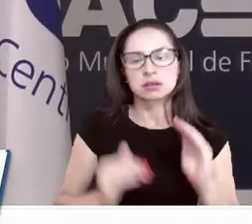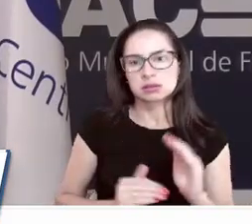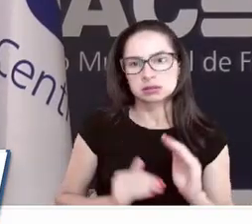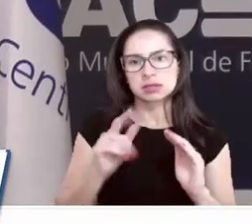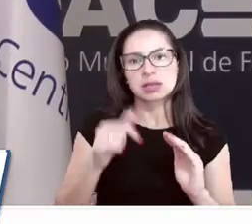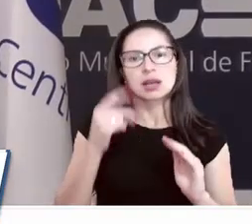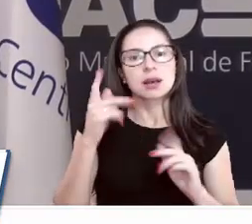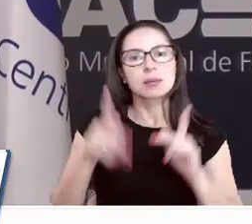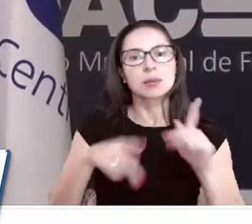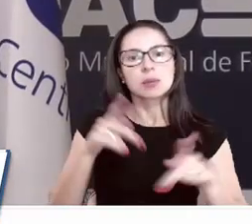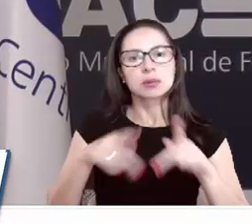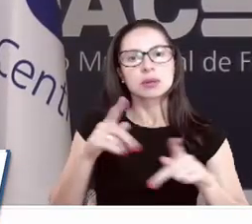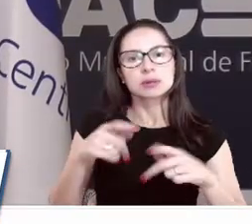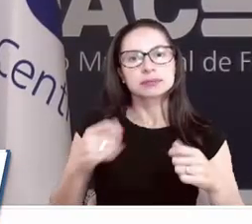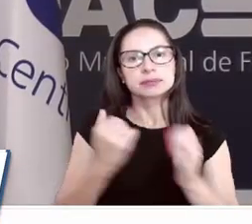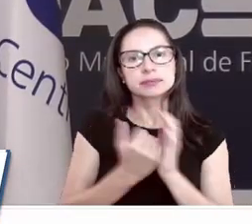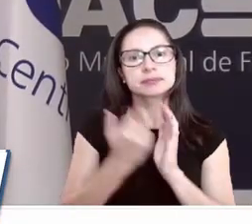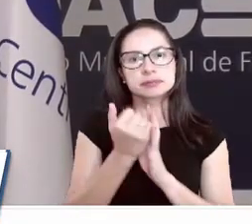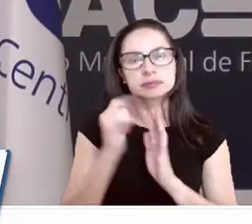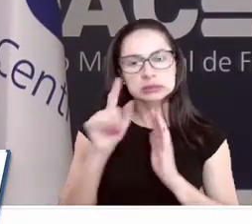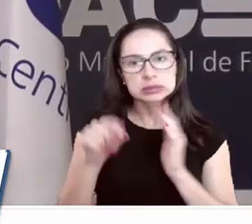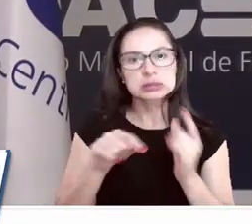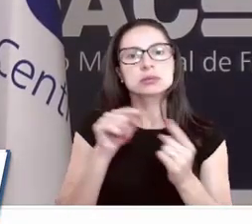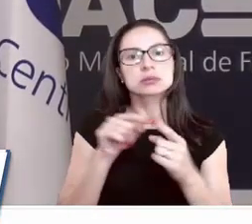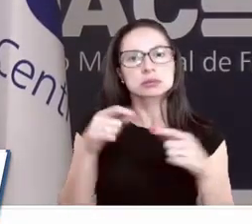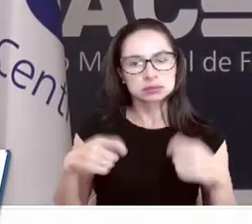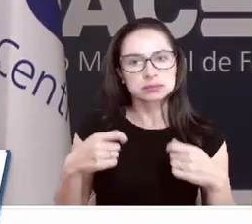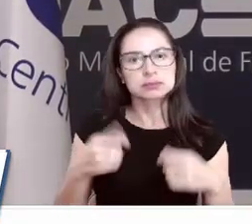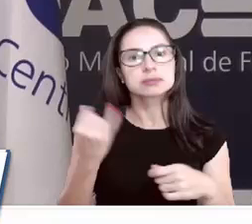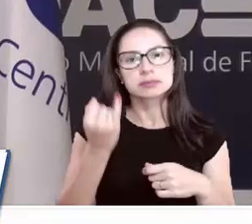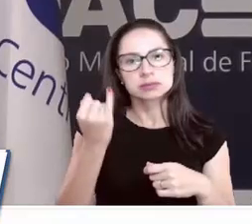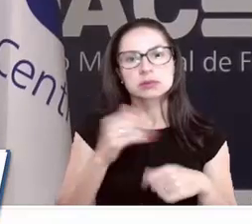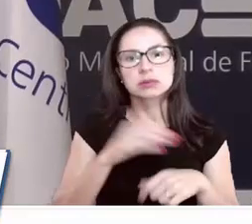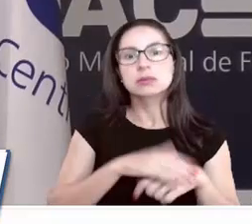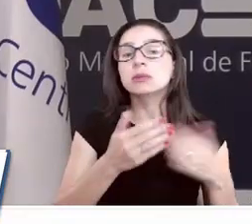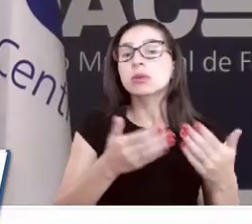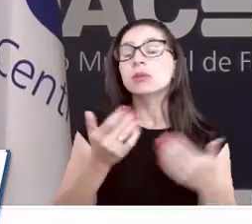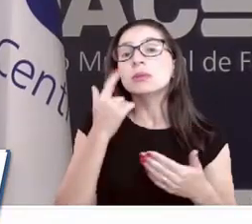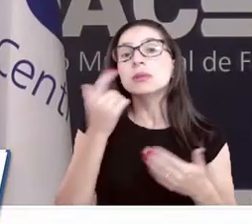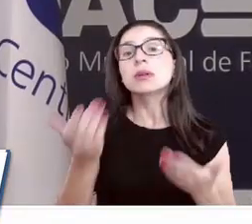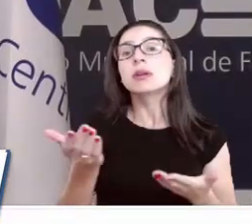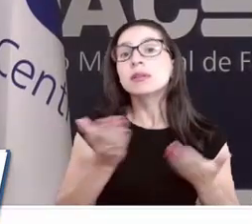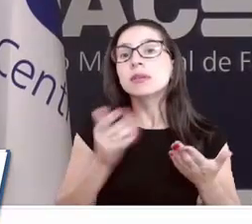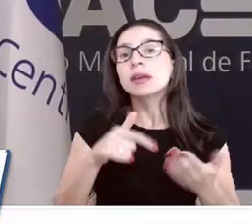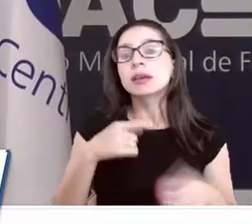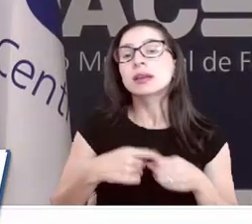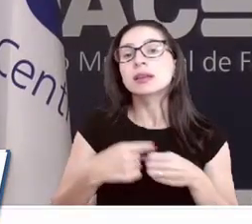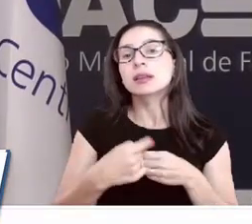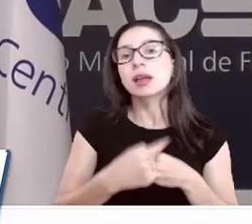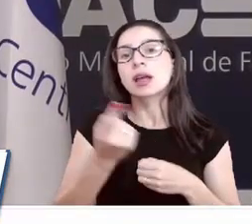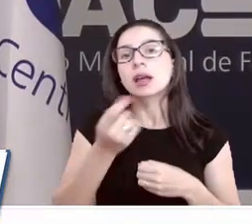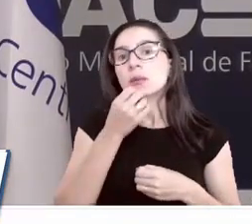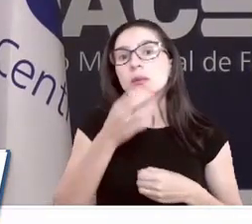que mais precisa, e isso se faz necessário. Convido alguém a me trazer uma cidade com bons